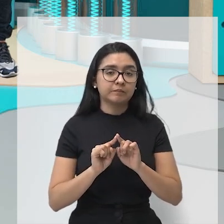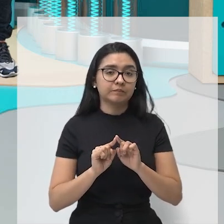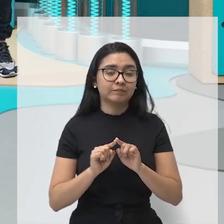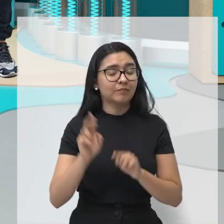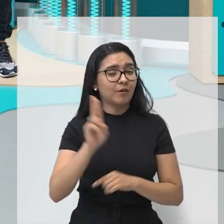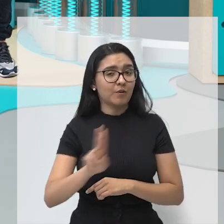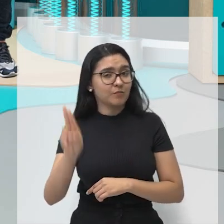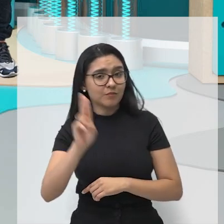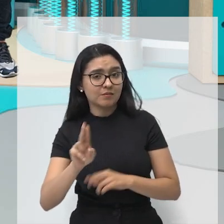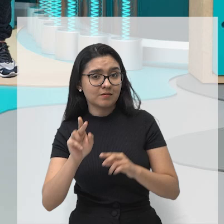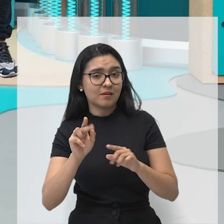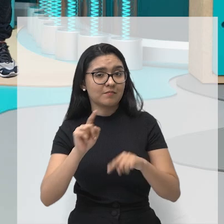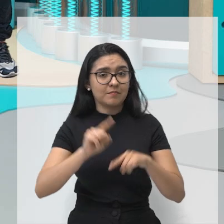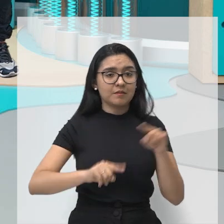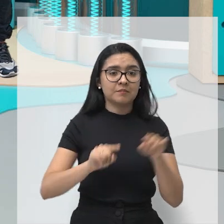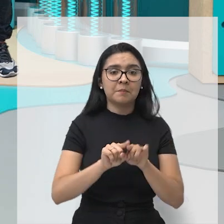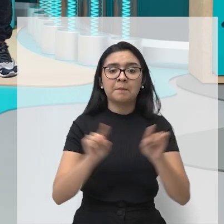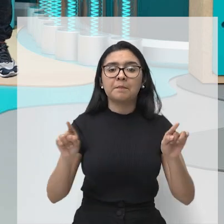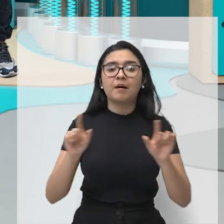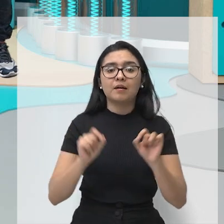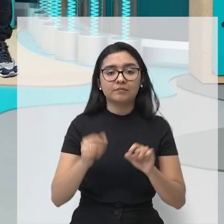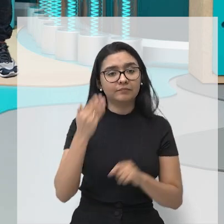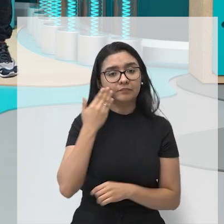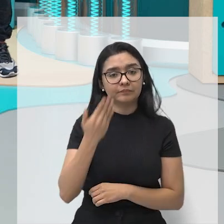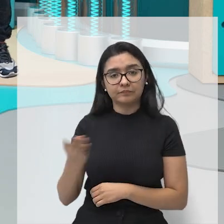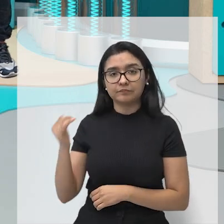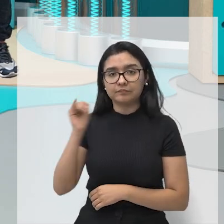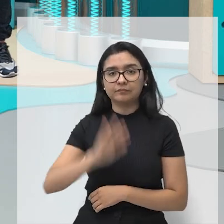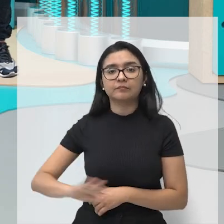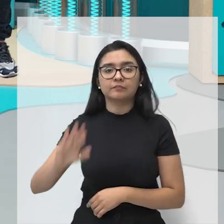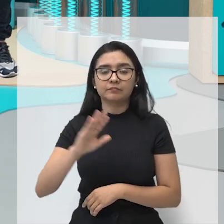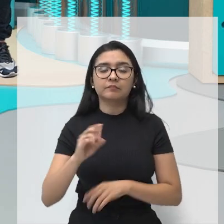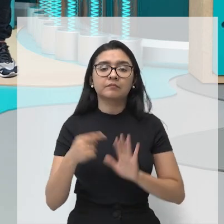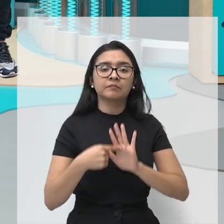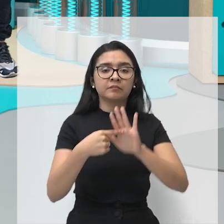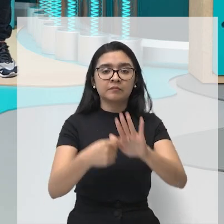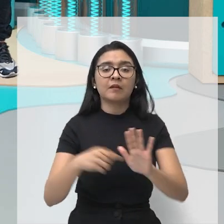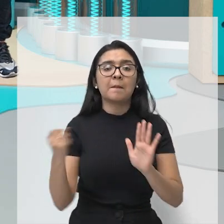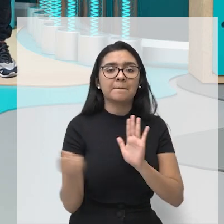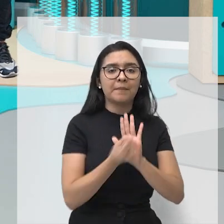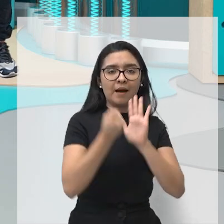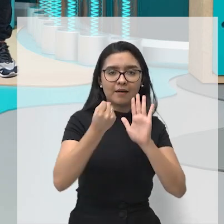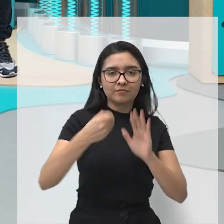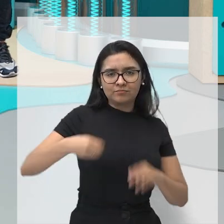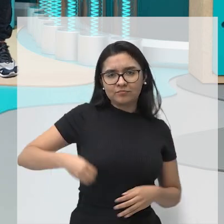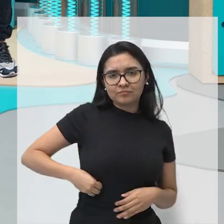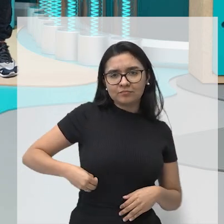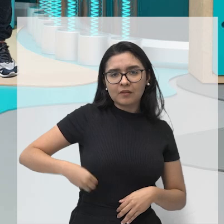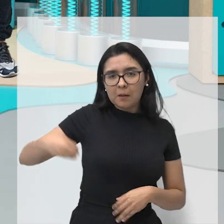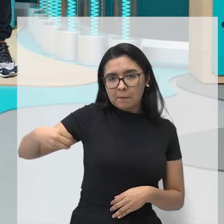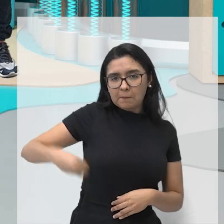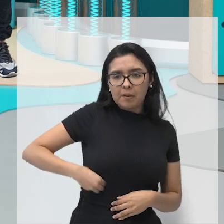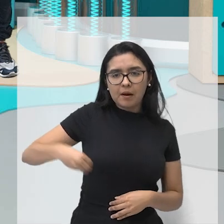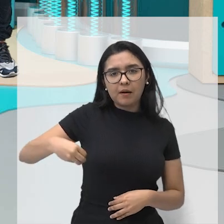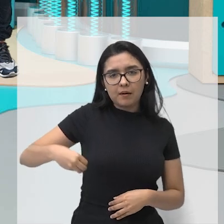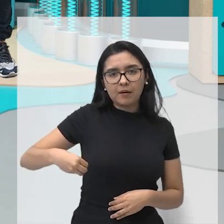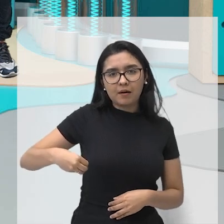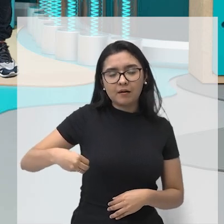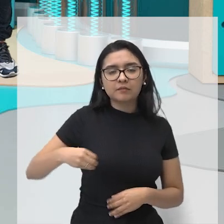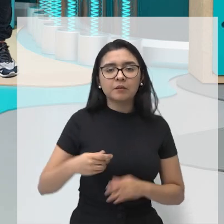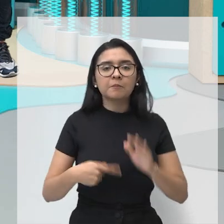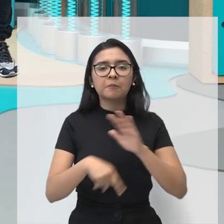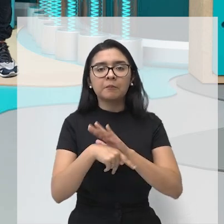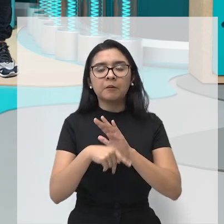os hematomas vão ser inevitáveis, como eu trouxe aqui na imagem para vocês verem. Olha só, esse é um praticante aí do